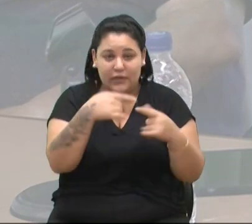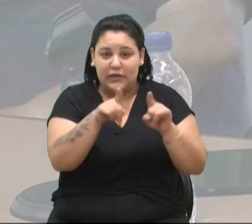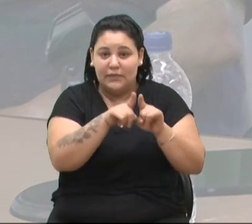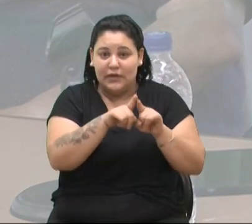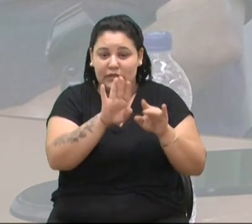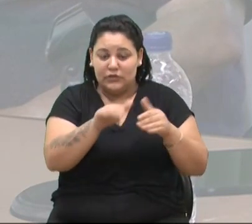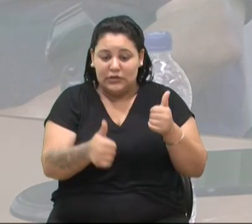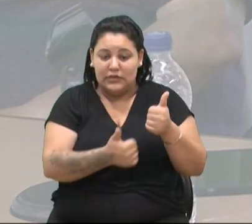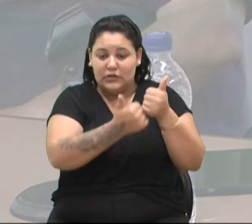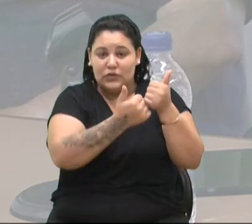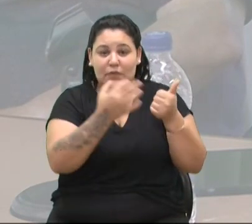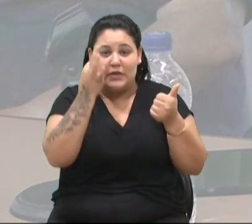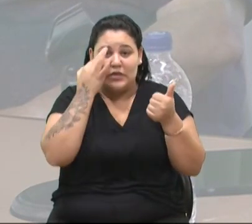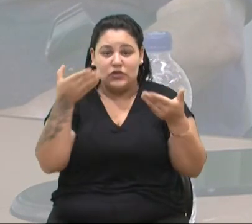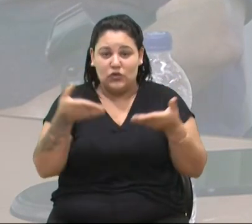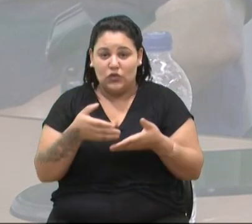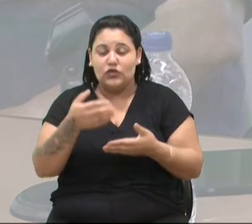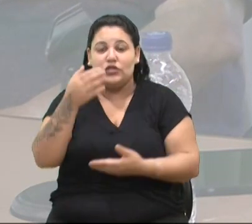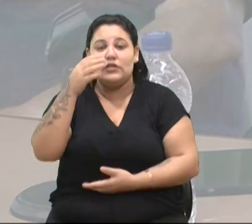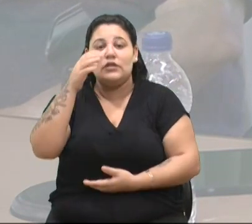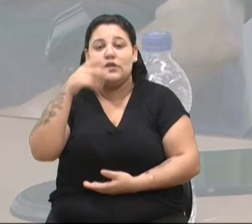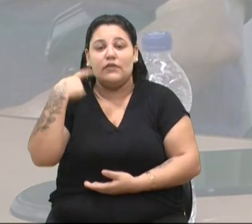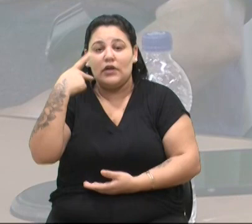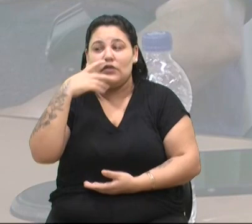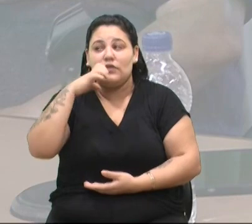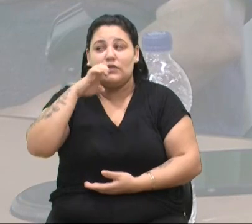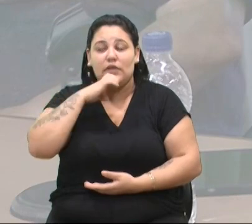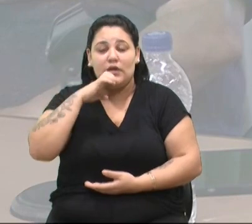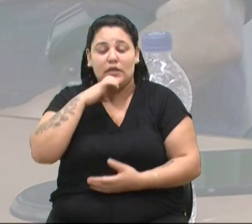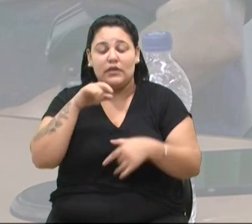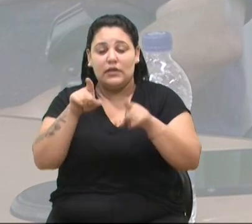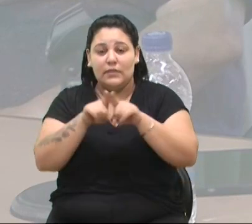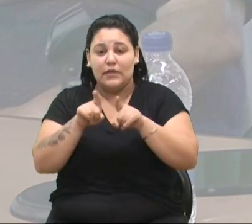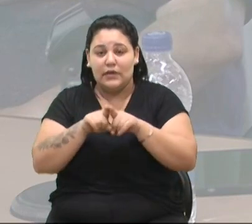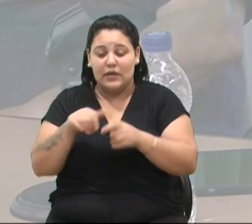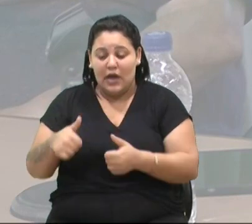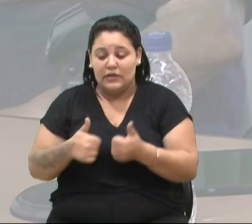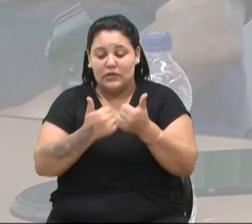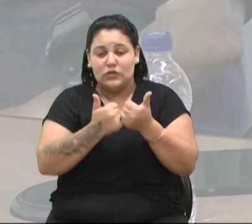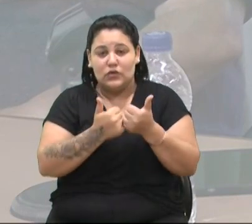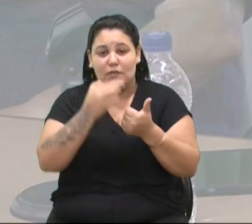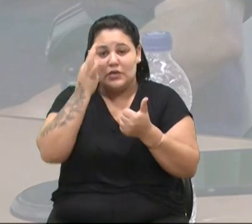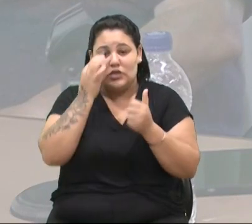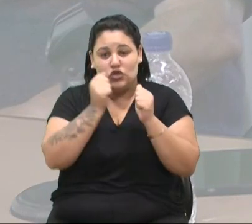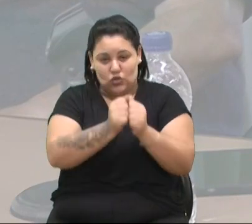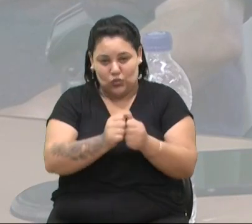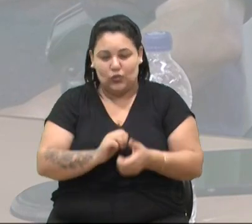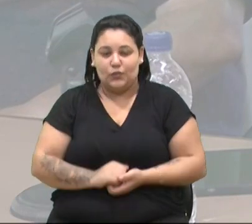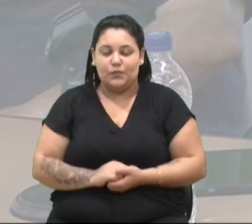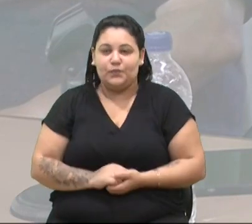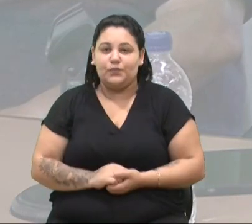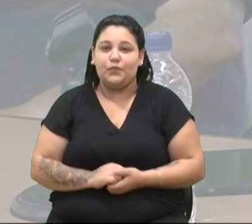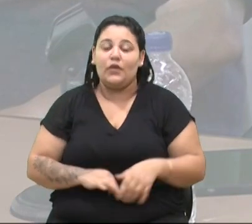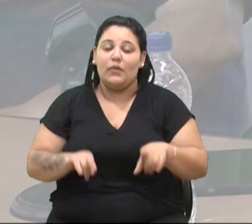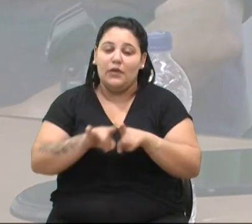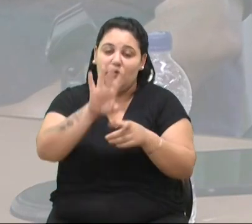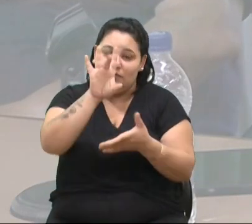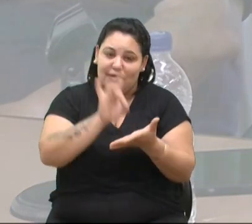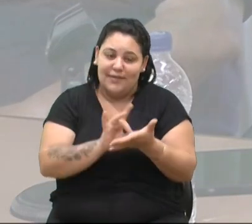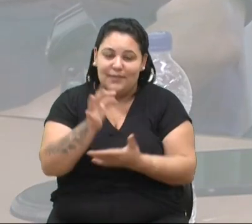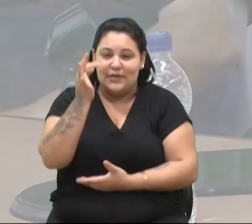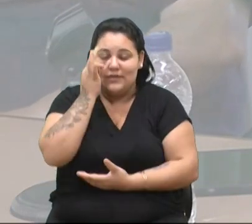assessora presente, e a vereadora Estela Balardim, que está também com o assessor presente. Também registrar a presença do